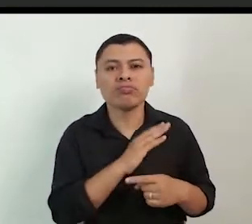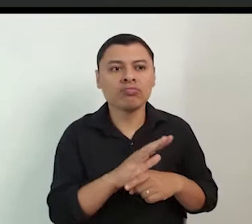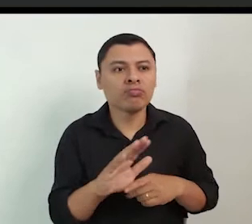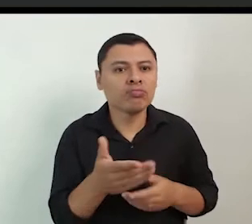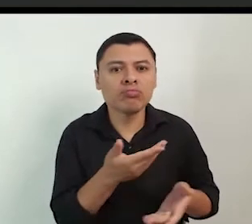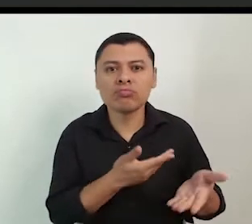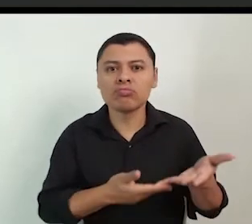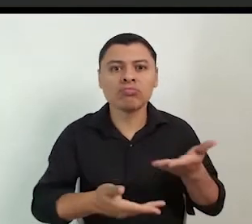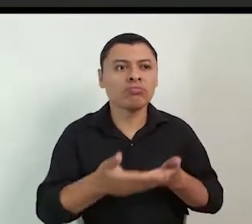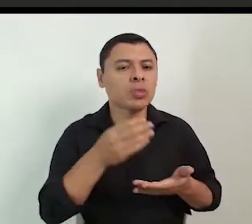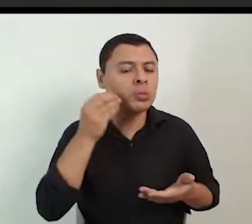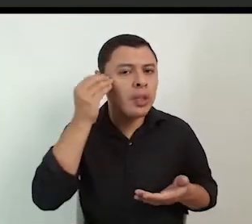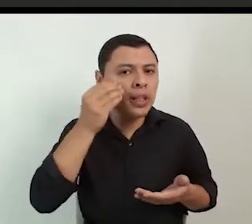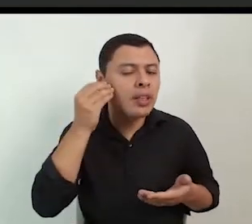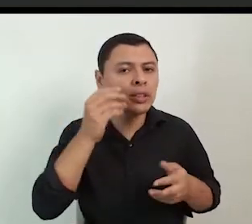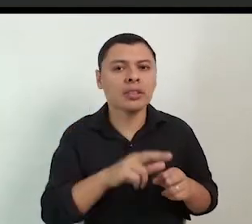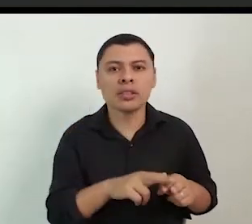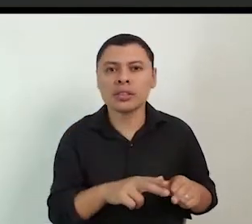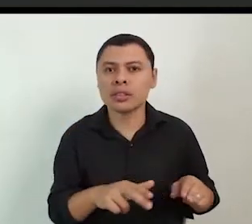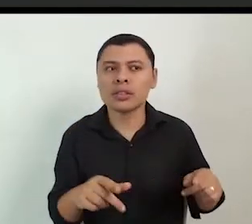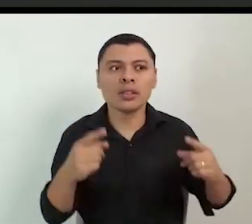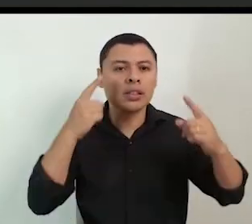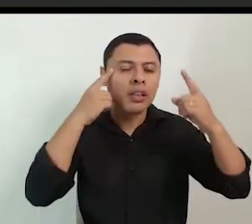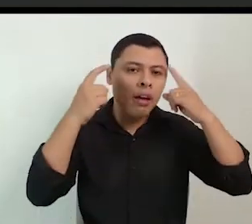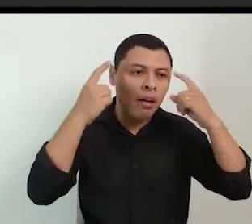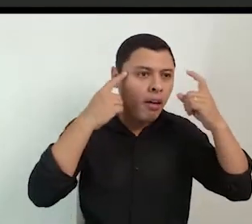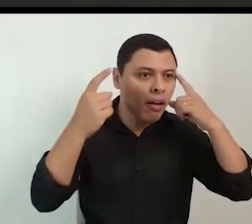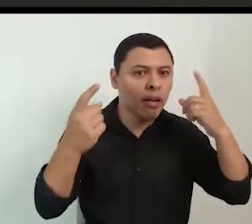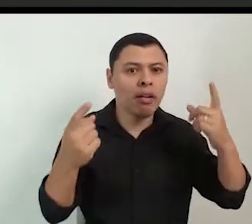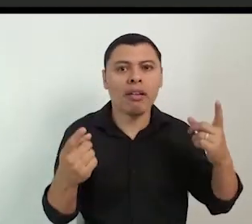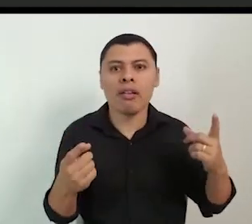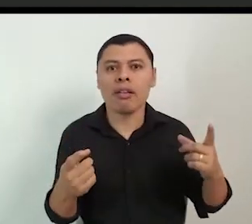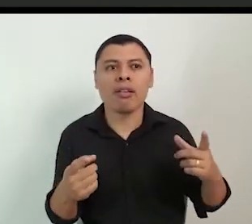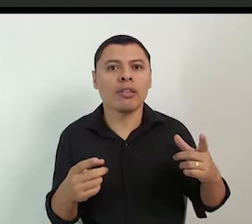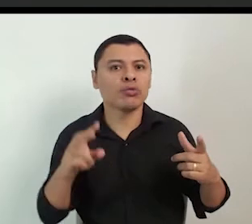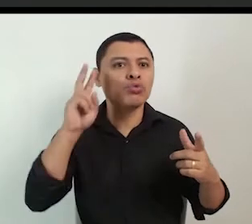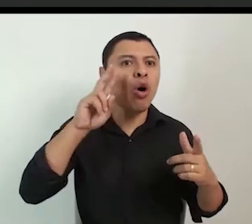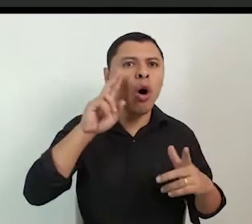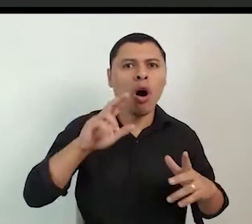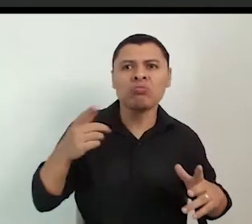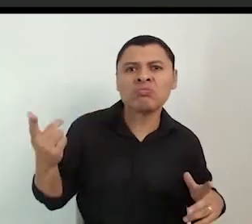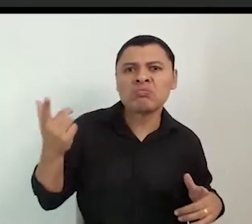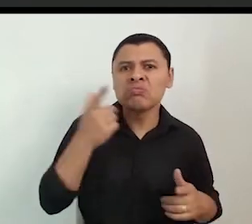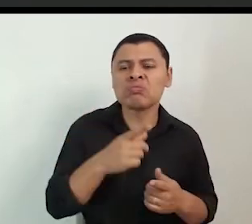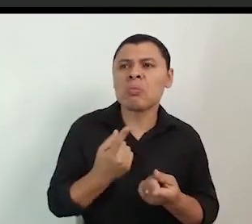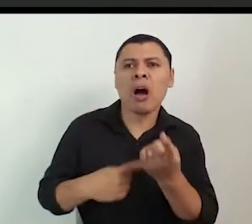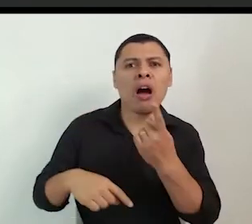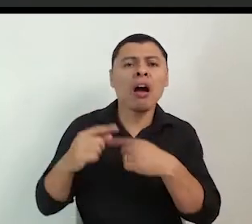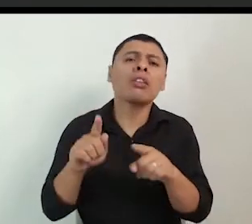troca de experiências, ideias e cases de sucesso e de